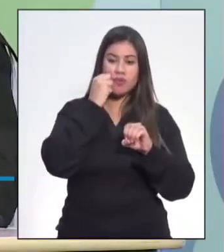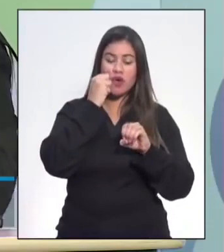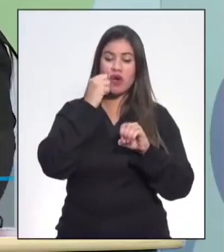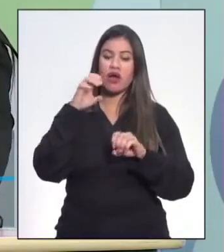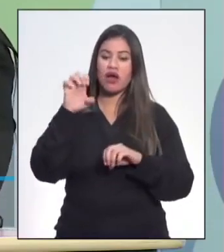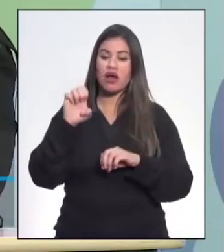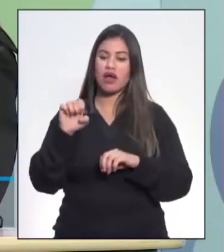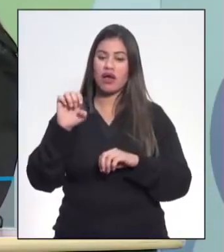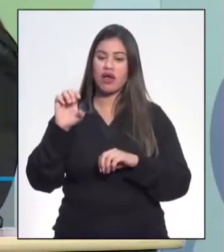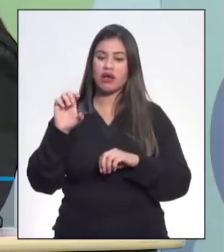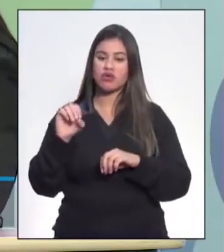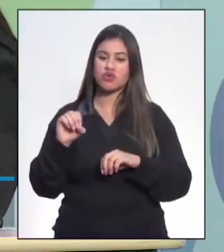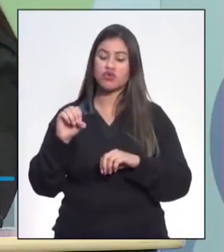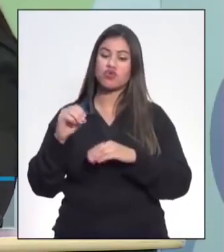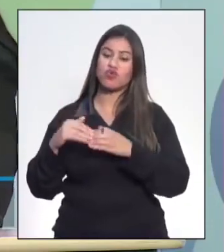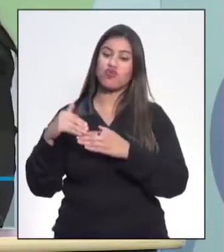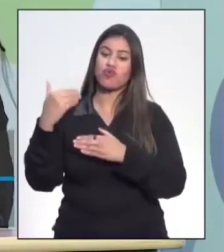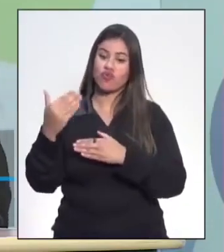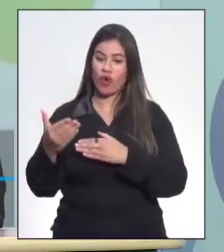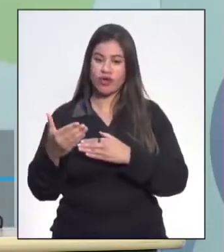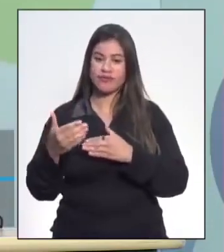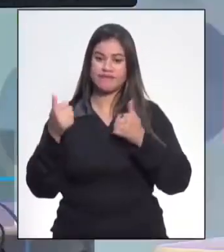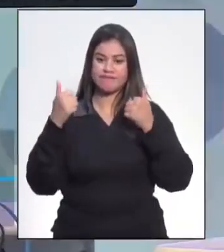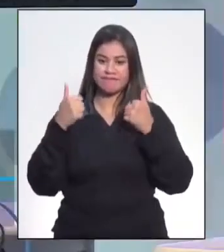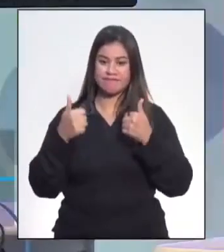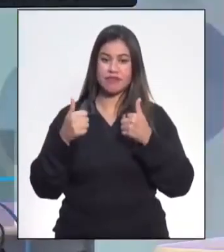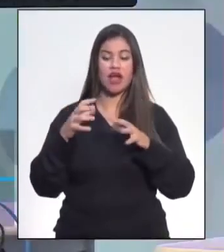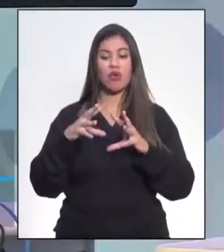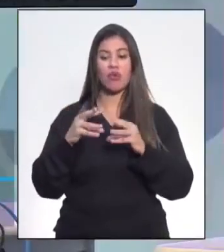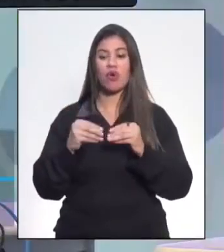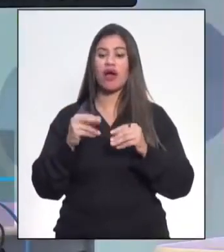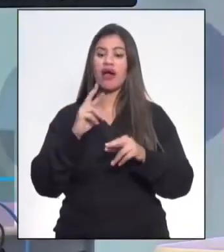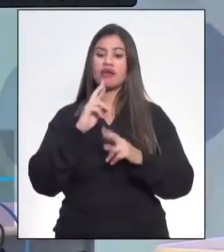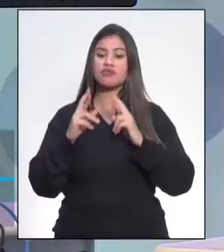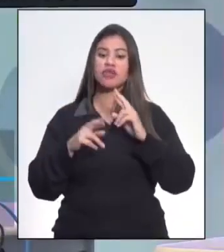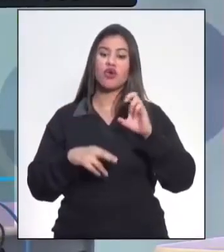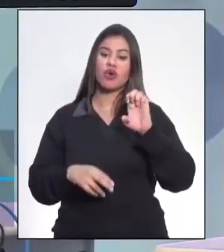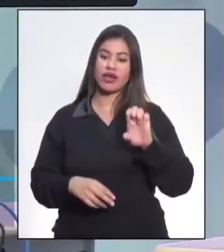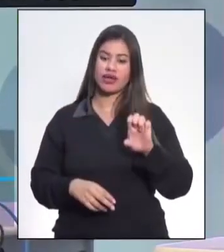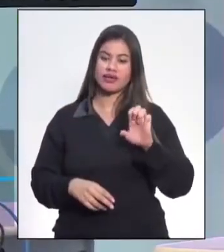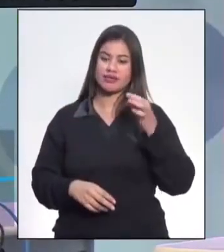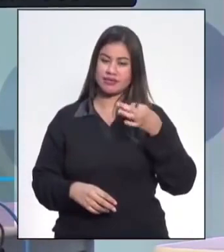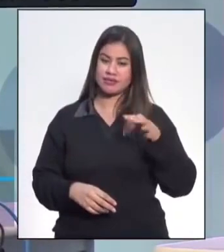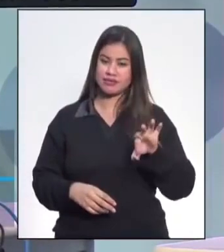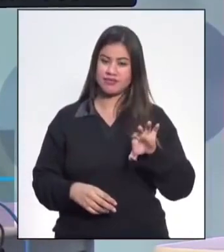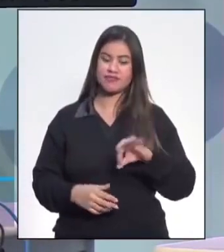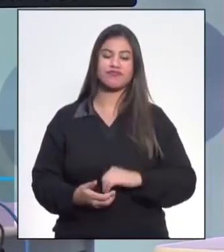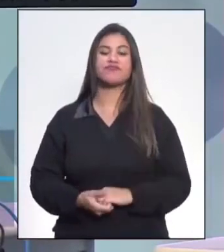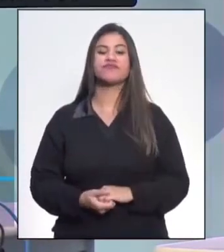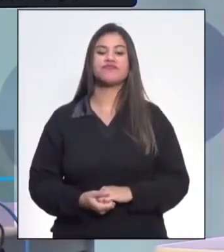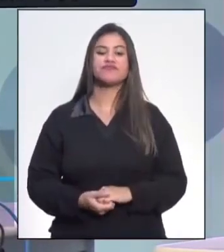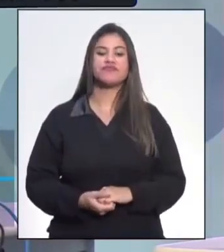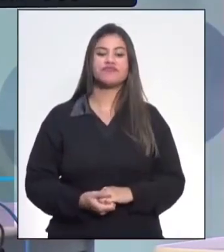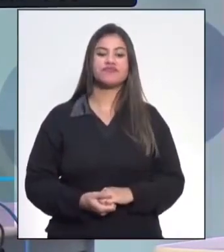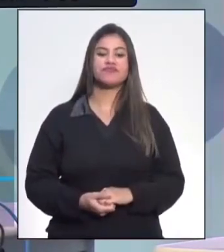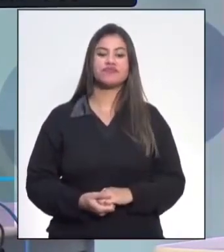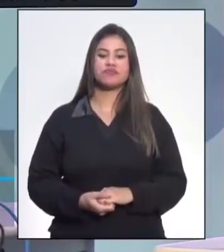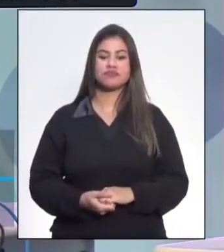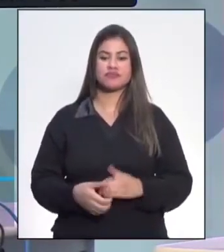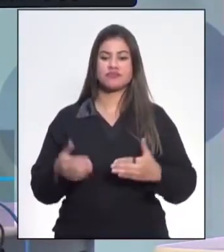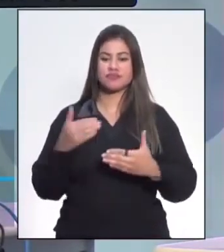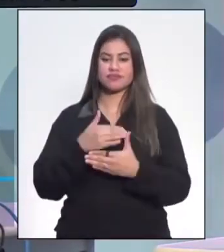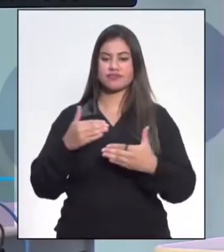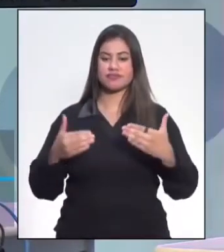maioria respondeu letra E, tá correto, professora? Perfeito, pessoal, corretíssimo. Se você olhar aqui na tela, o